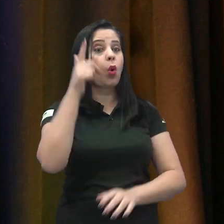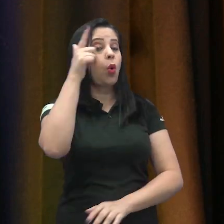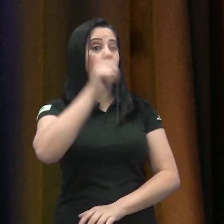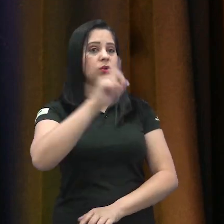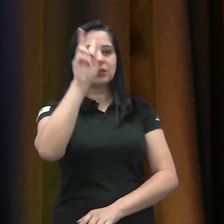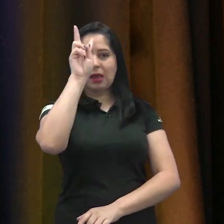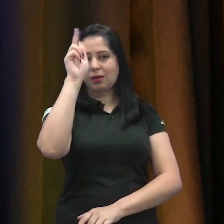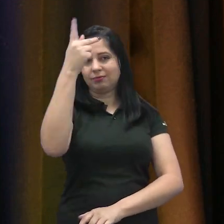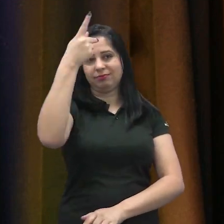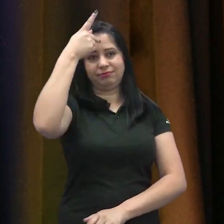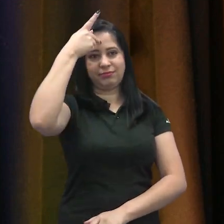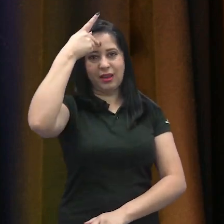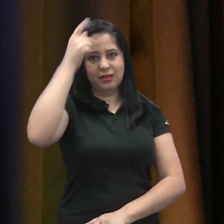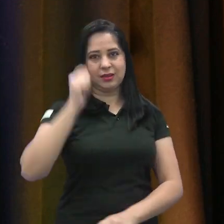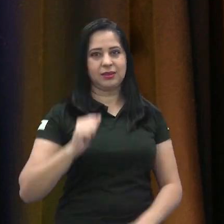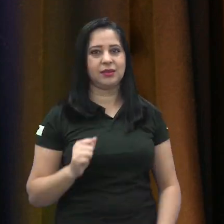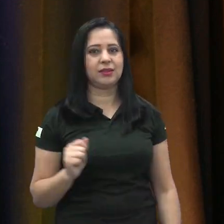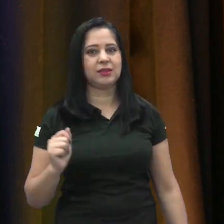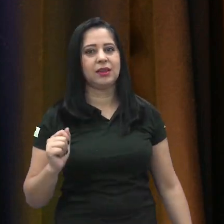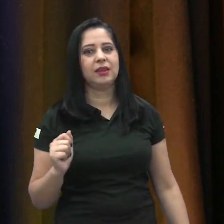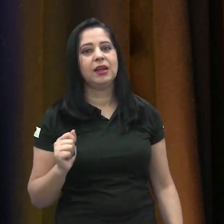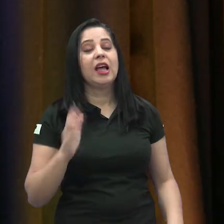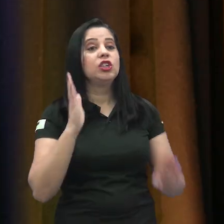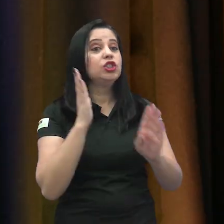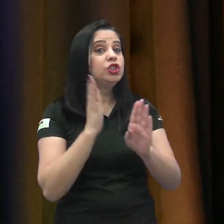essa reprogramação, né?